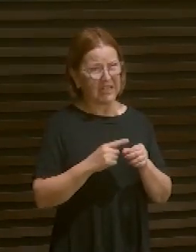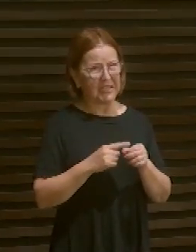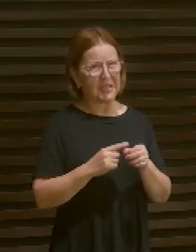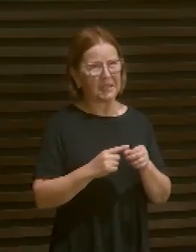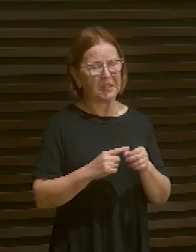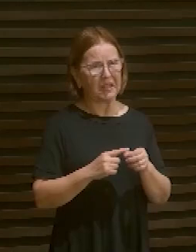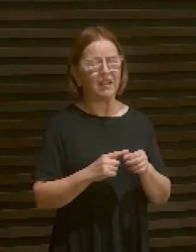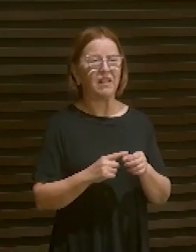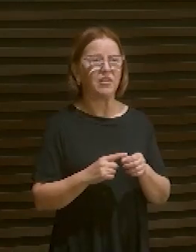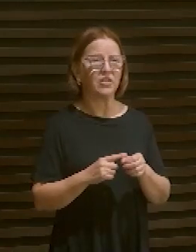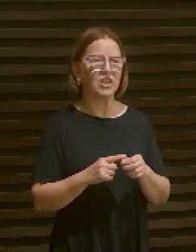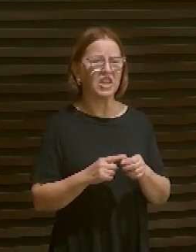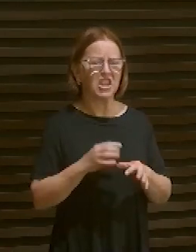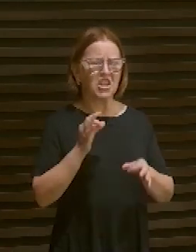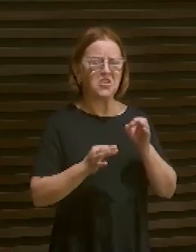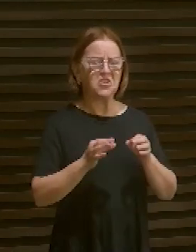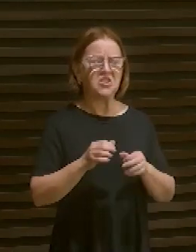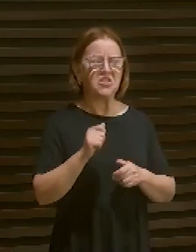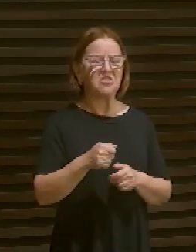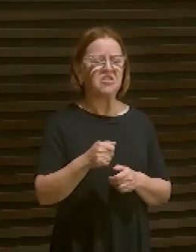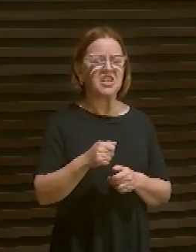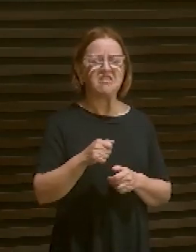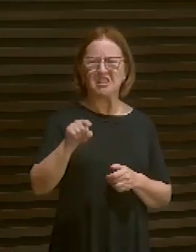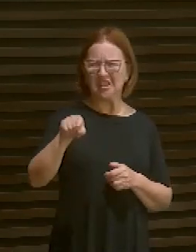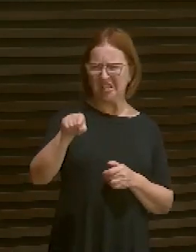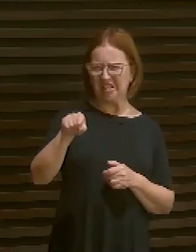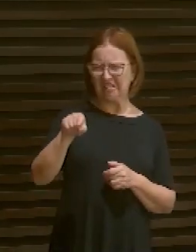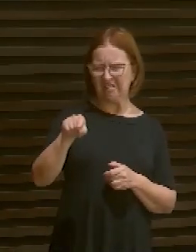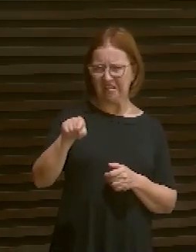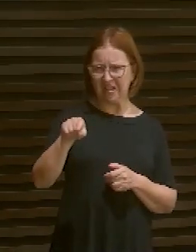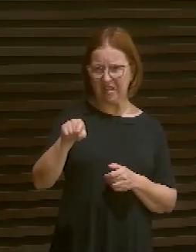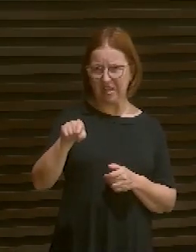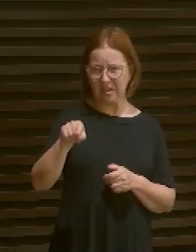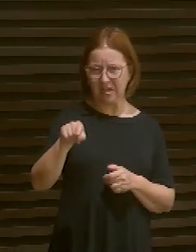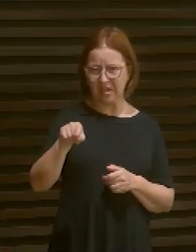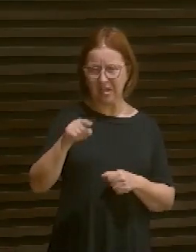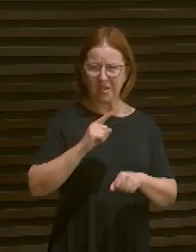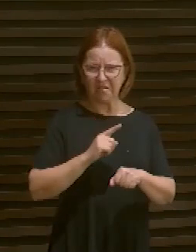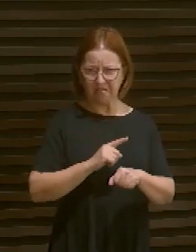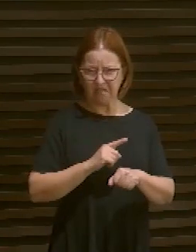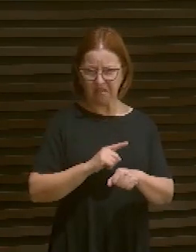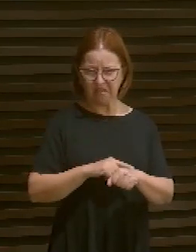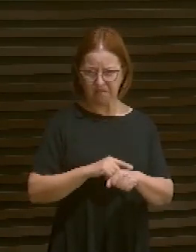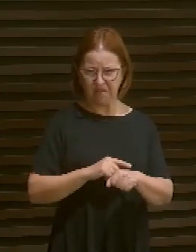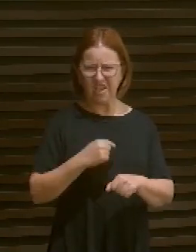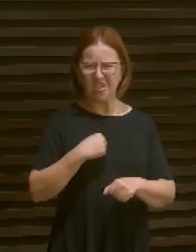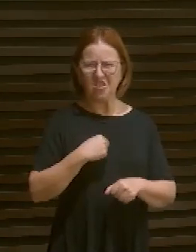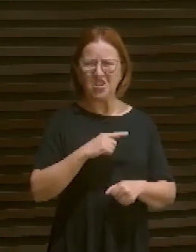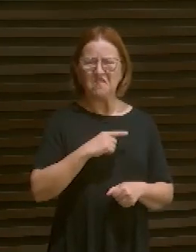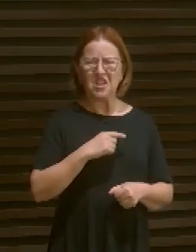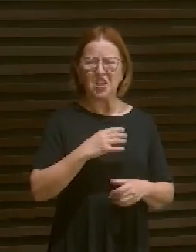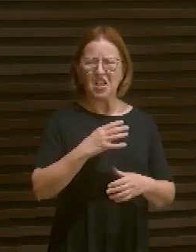juiz apontando o dedo para ele, declarando com firmeza: enquanto eu tiver